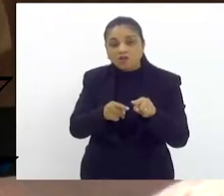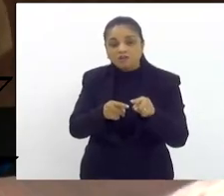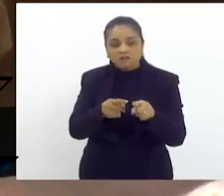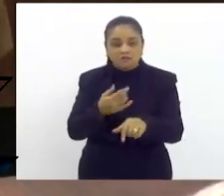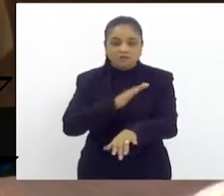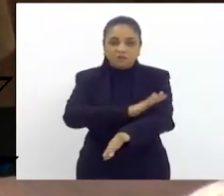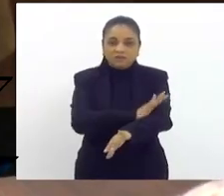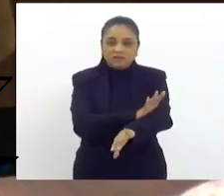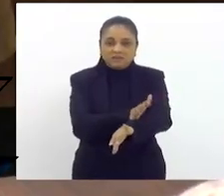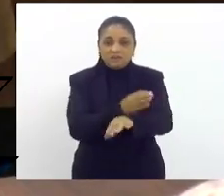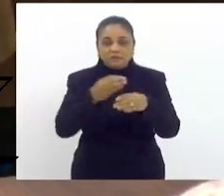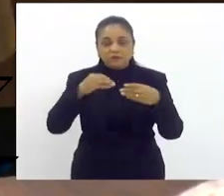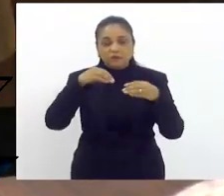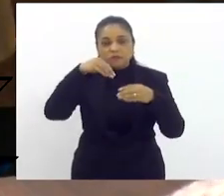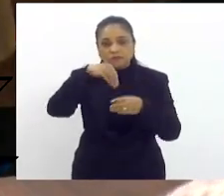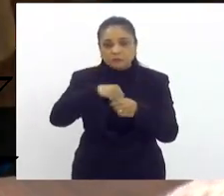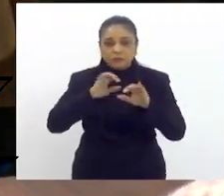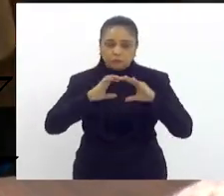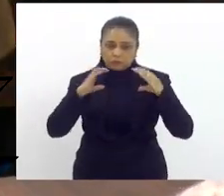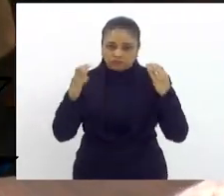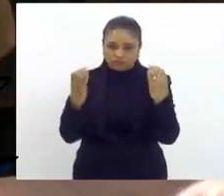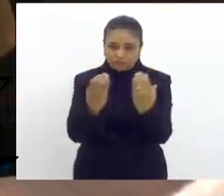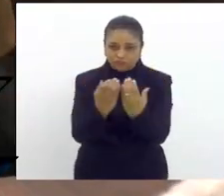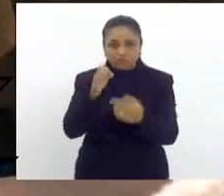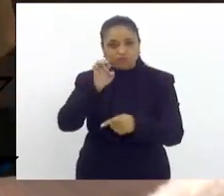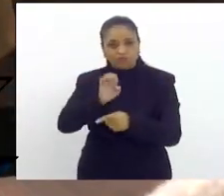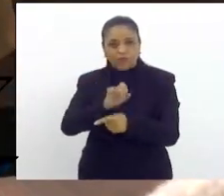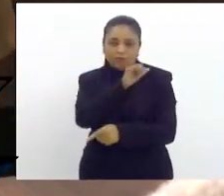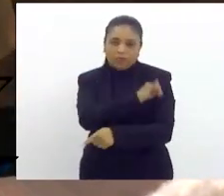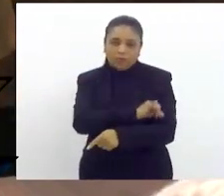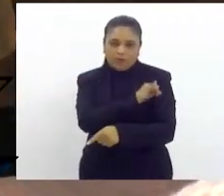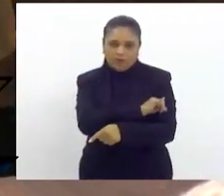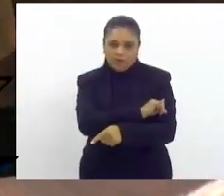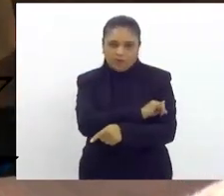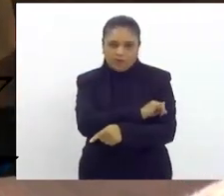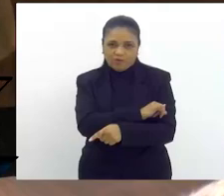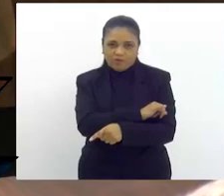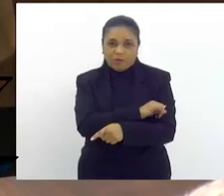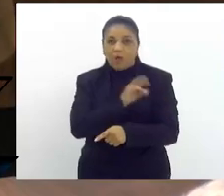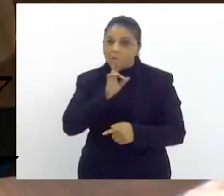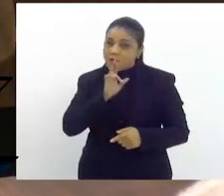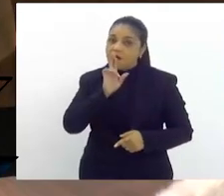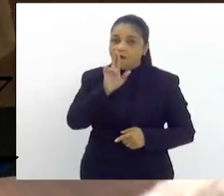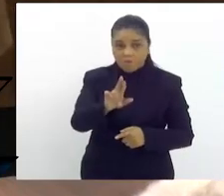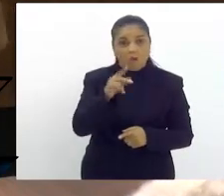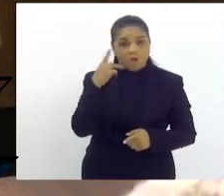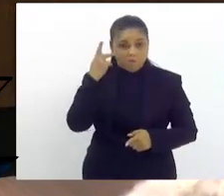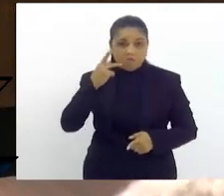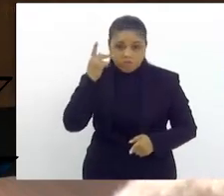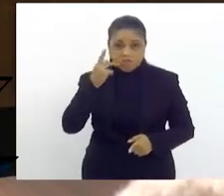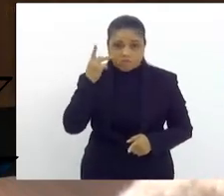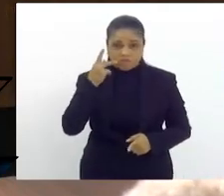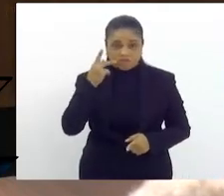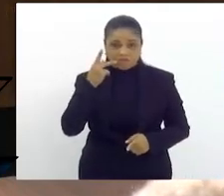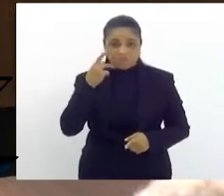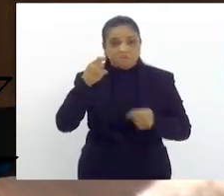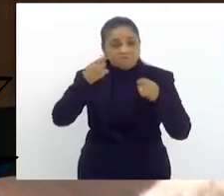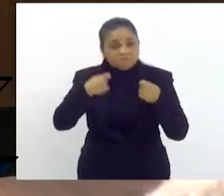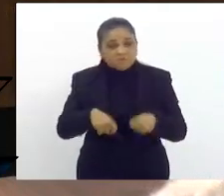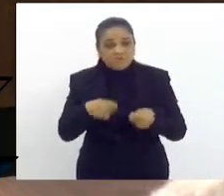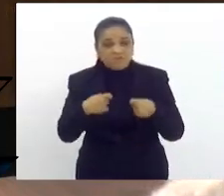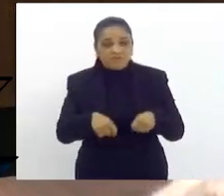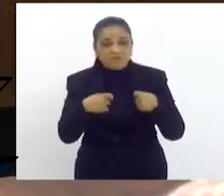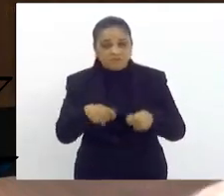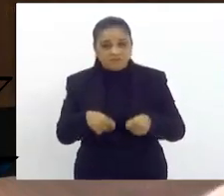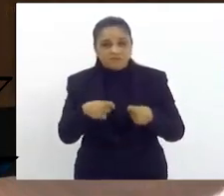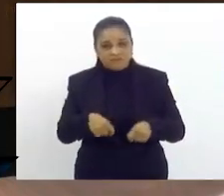estádios de futebol do estado do Rio de Janeiro essa é uma resposta política porque nós vemos que